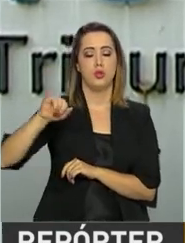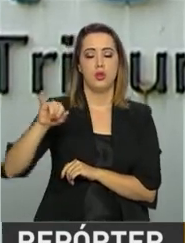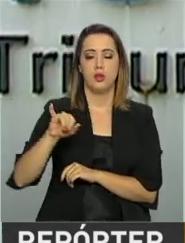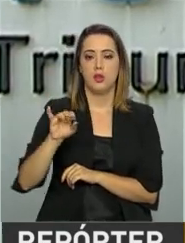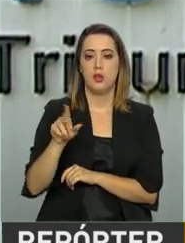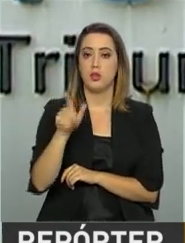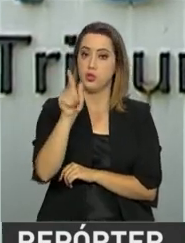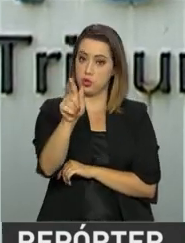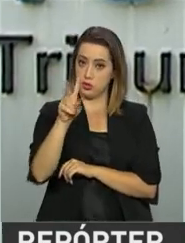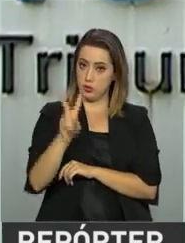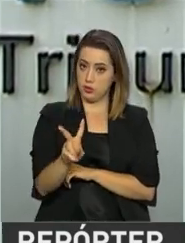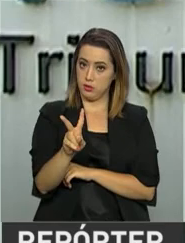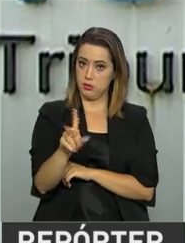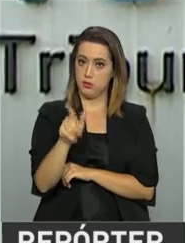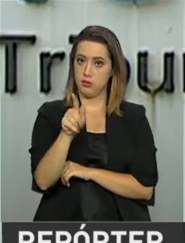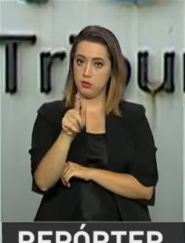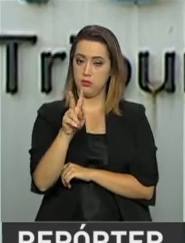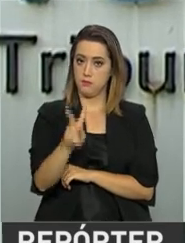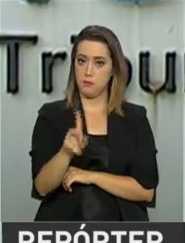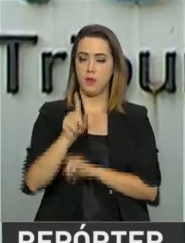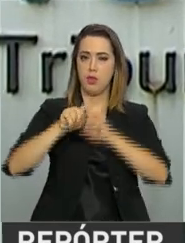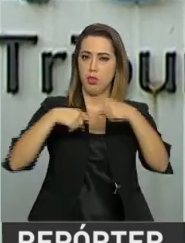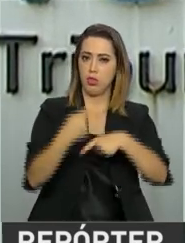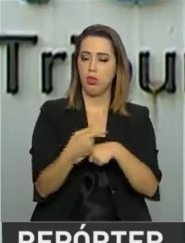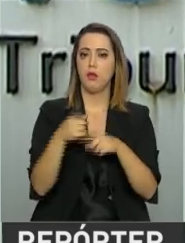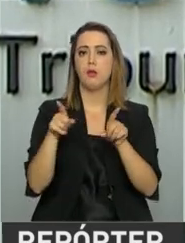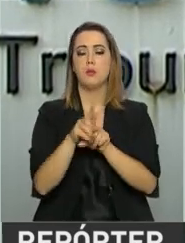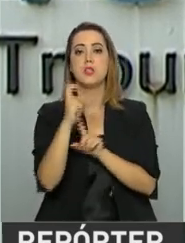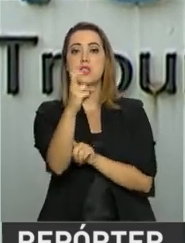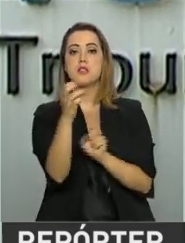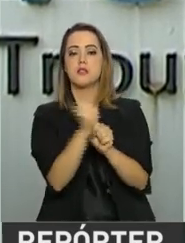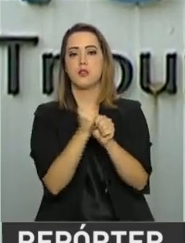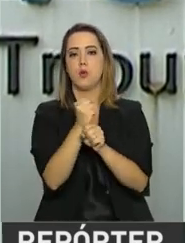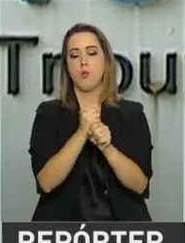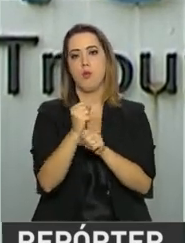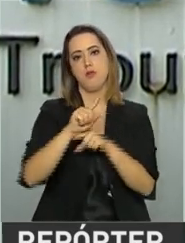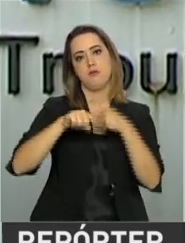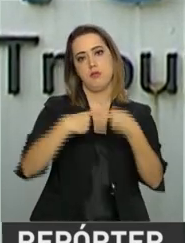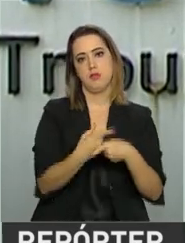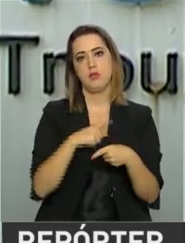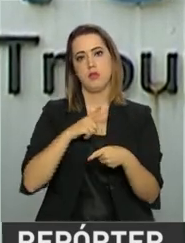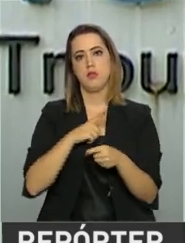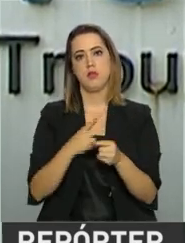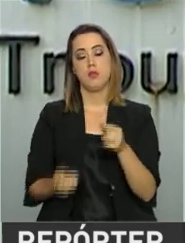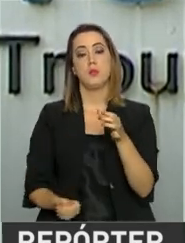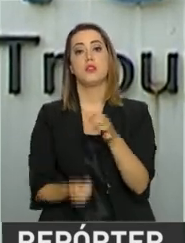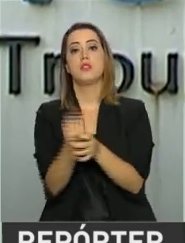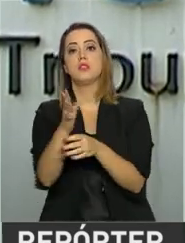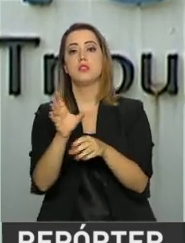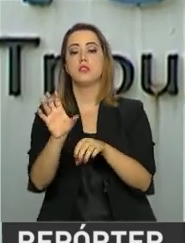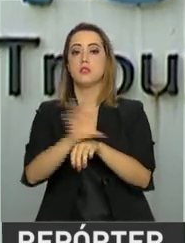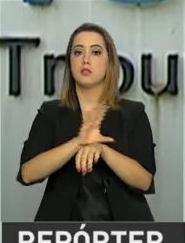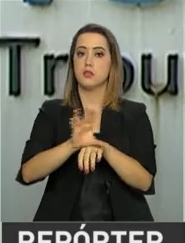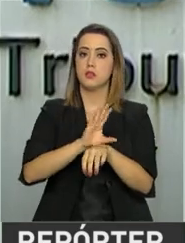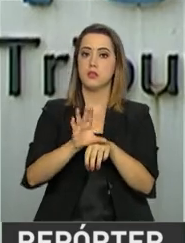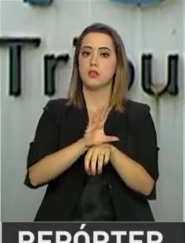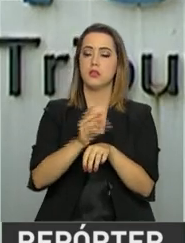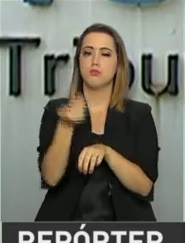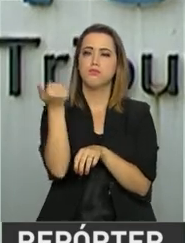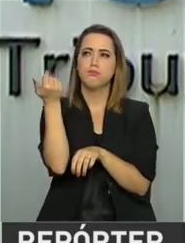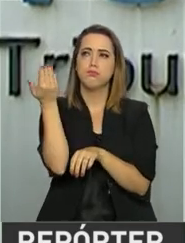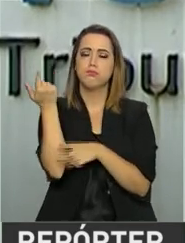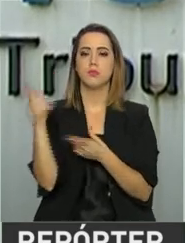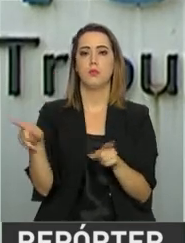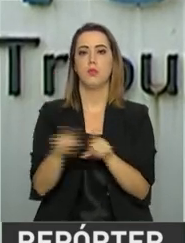depois em 1946 com a promulgação da constituição no governo do general eurico gaspar dutra